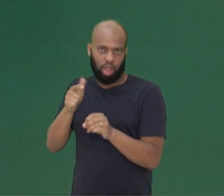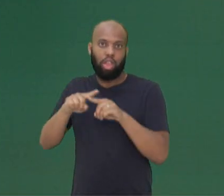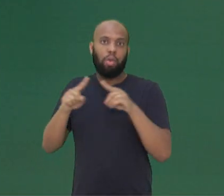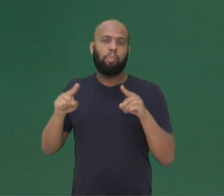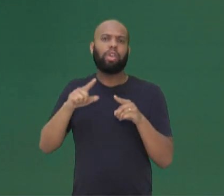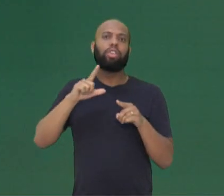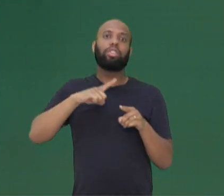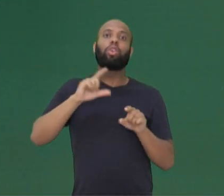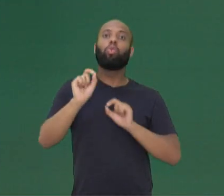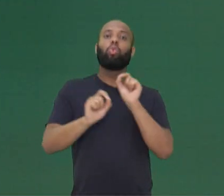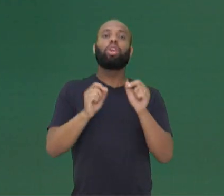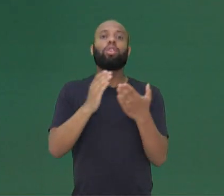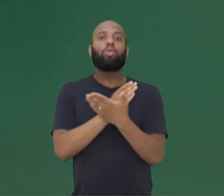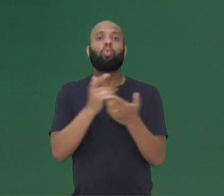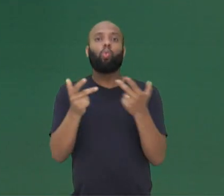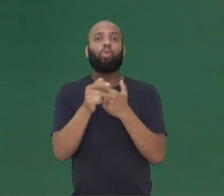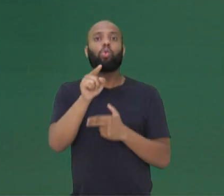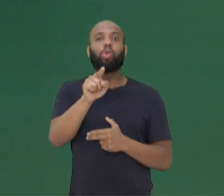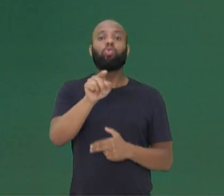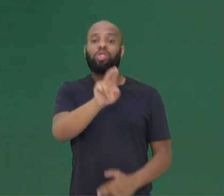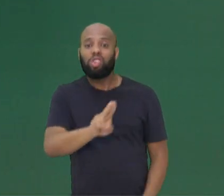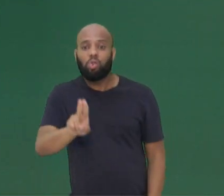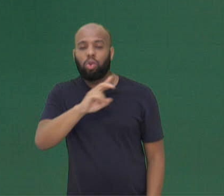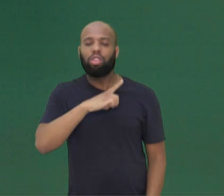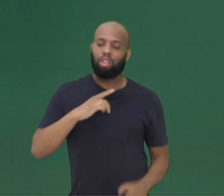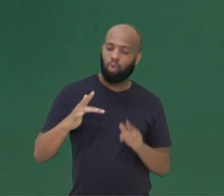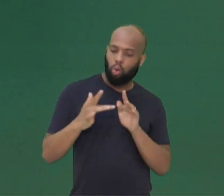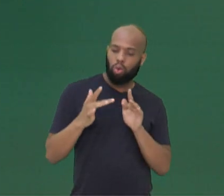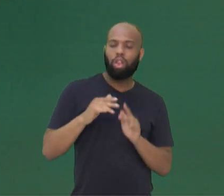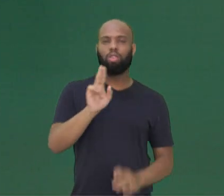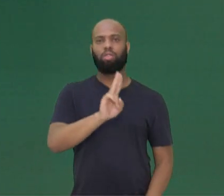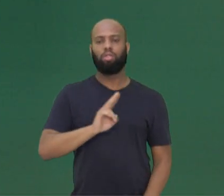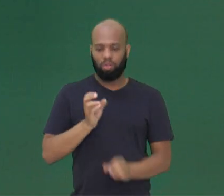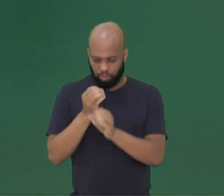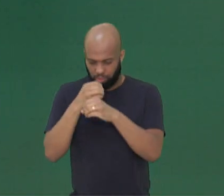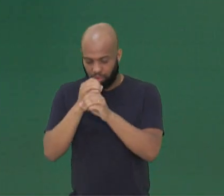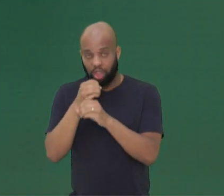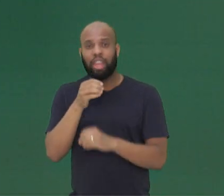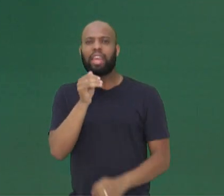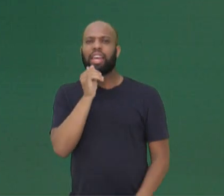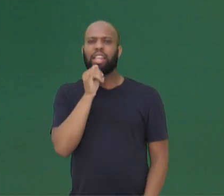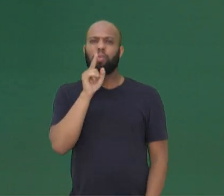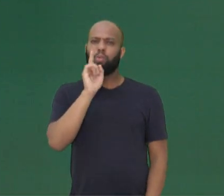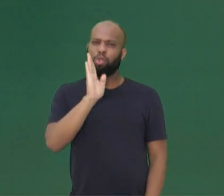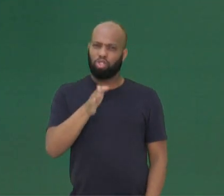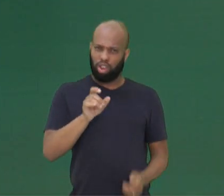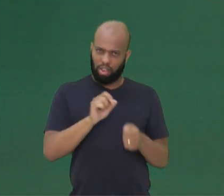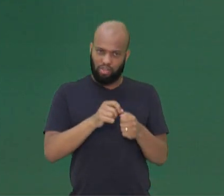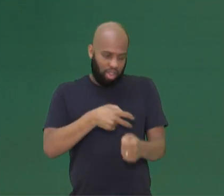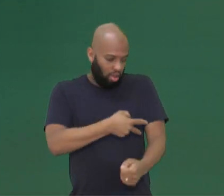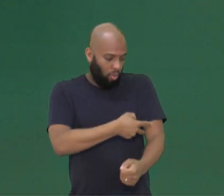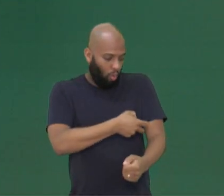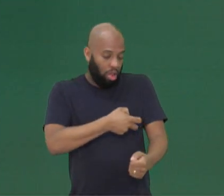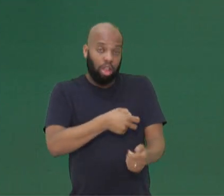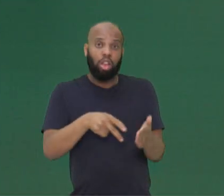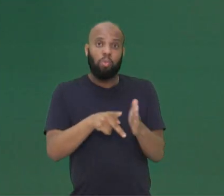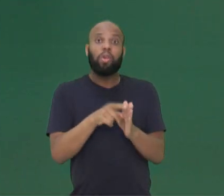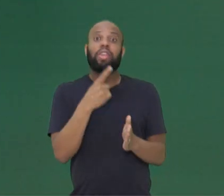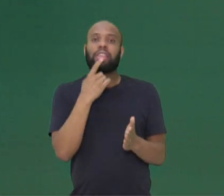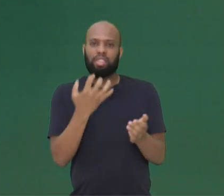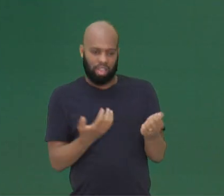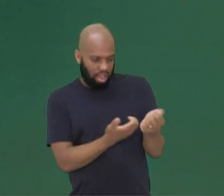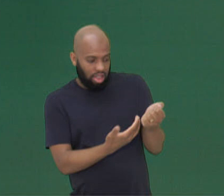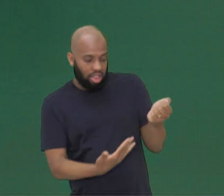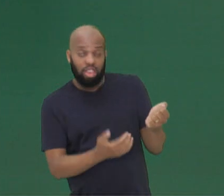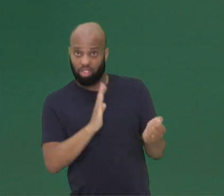tenha relação, tenha contato com esse instrumento. Por exemplo, quem já fez exame de sangue? Tem a participação do